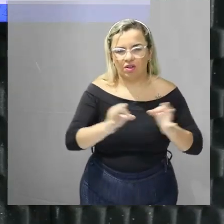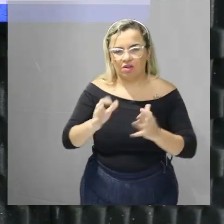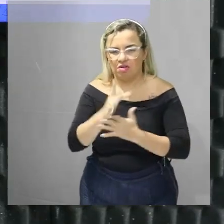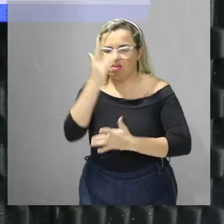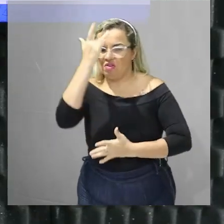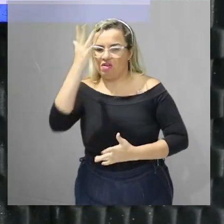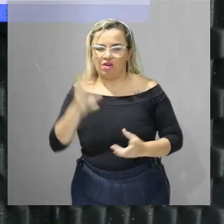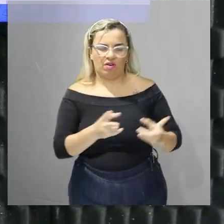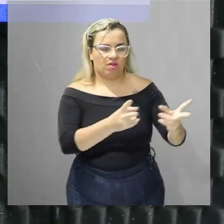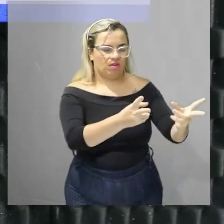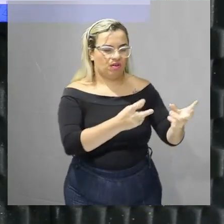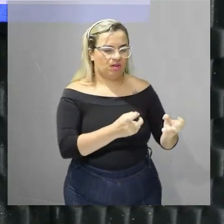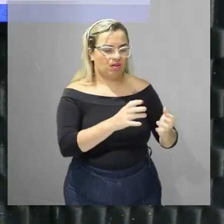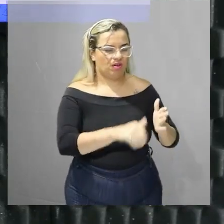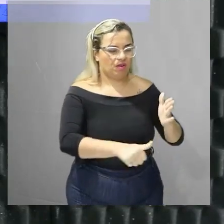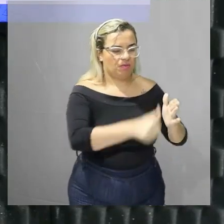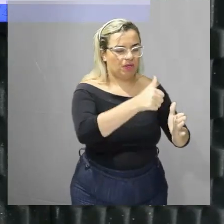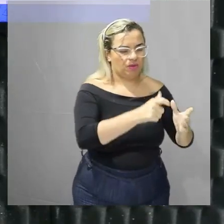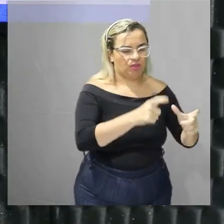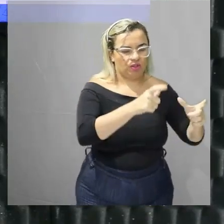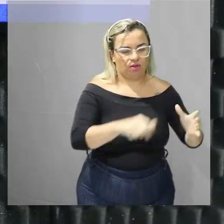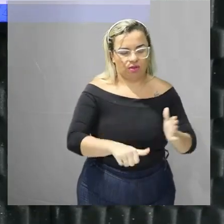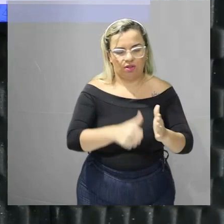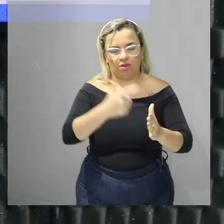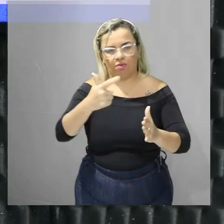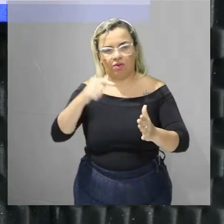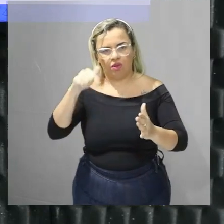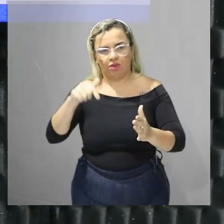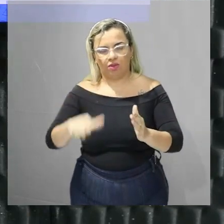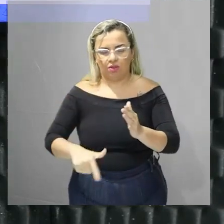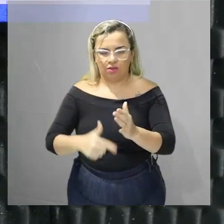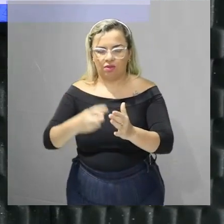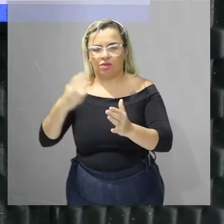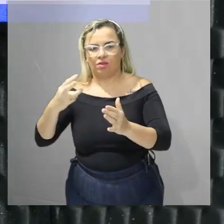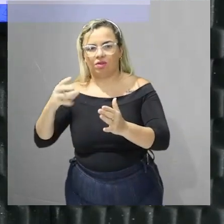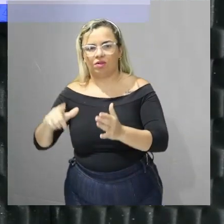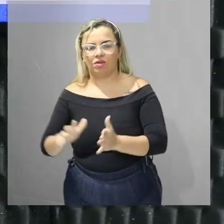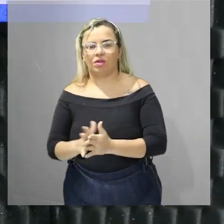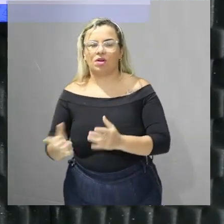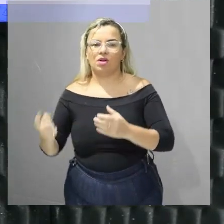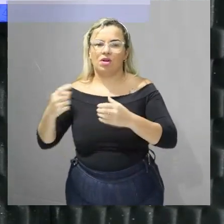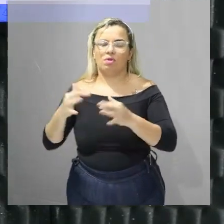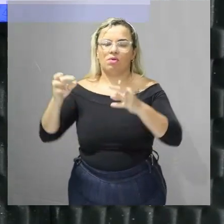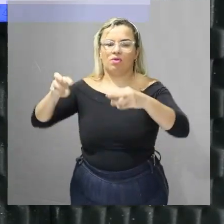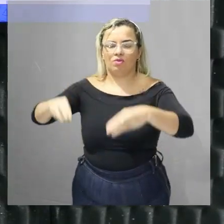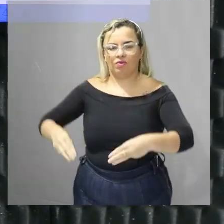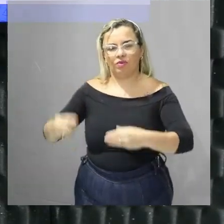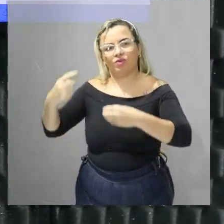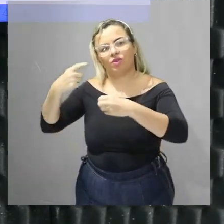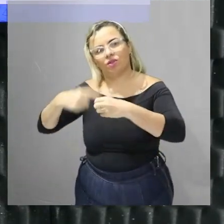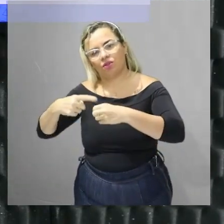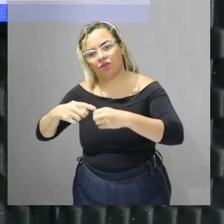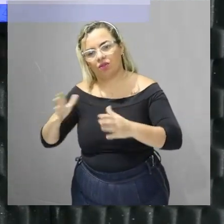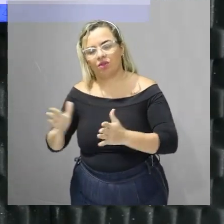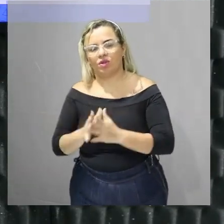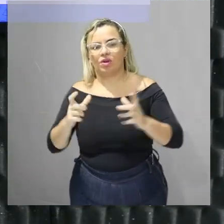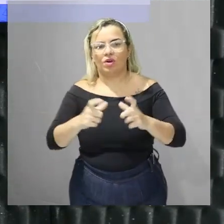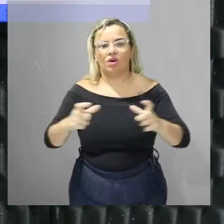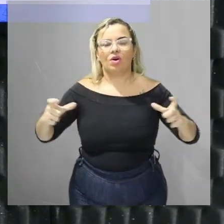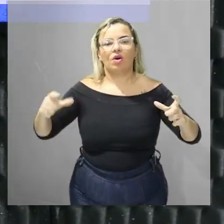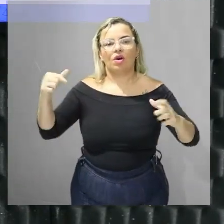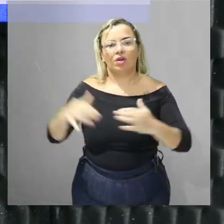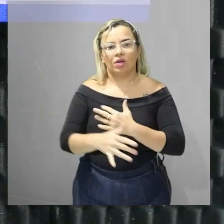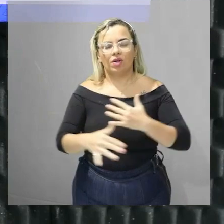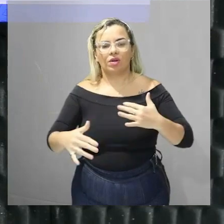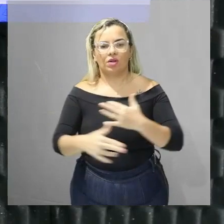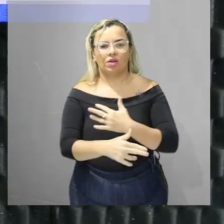de perceber. Ah, primeiro chega aqui, depois chega aqui, depois chega aqui, por último chega em Tum-Tum, tá certo? E ele diz, ó, onde os grandes centros urbanos se ligavam